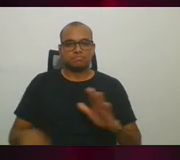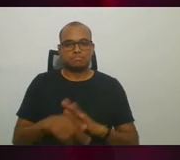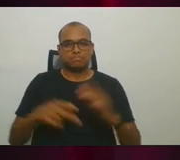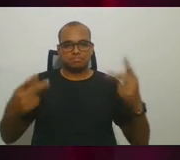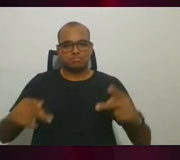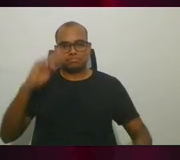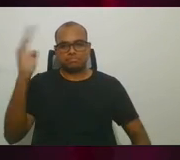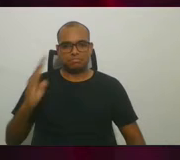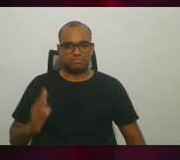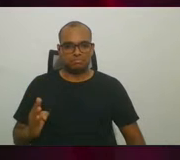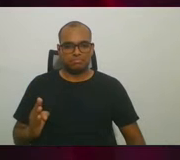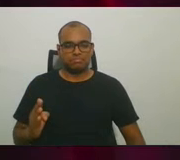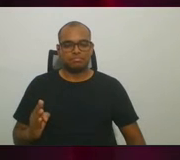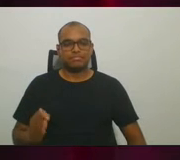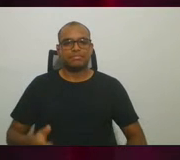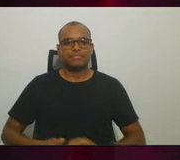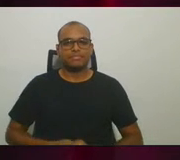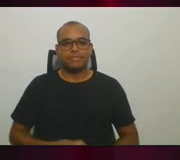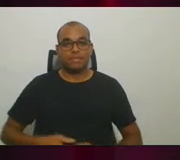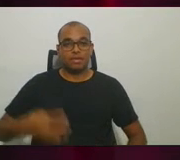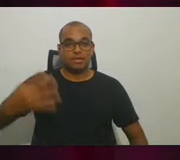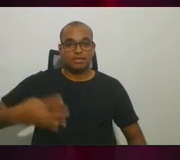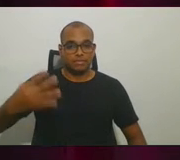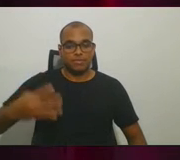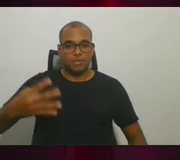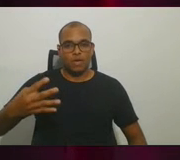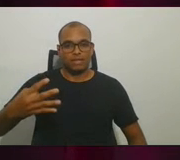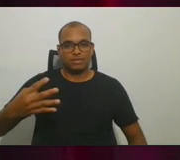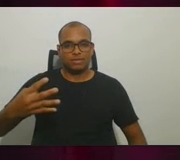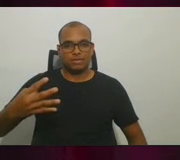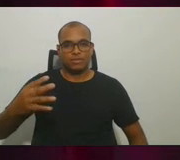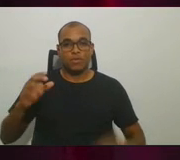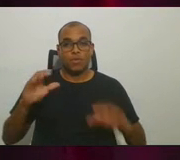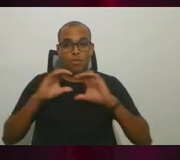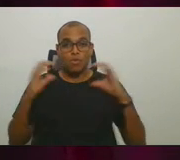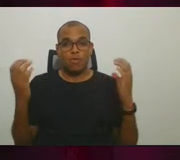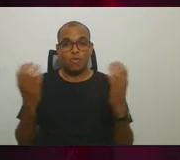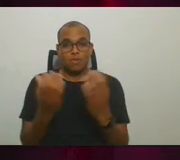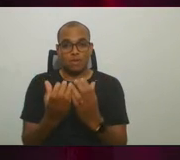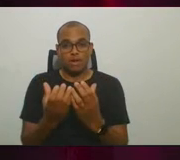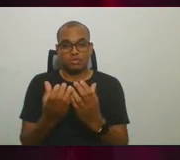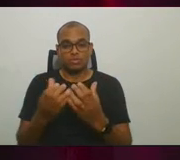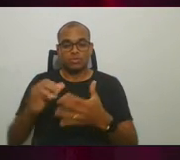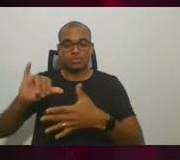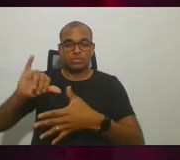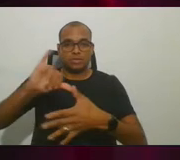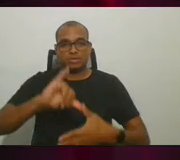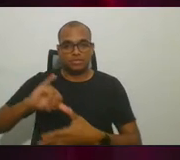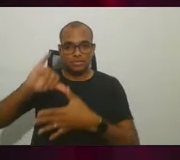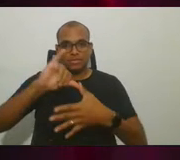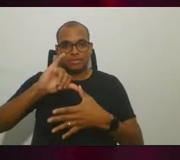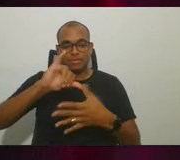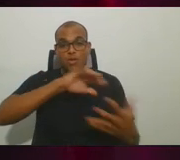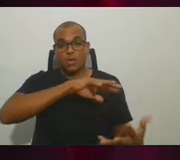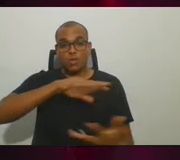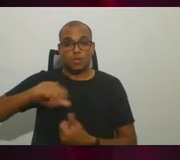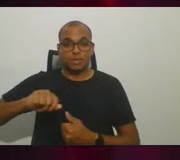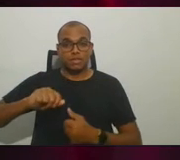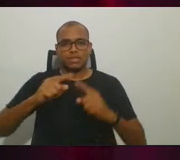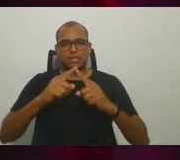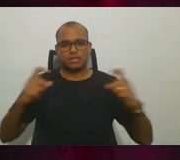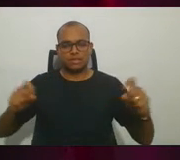sinais. A quarta edição do Congresso Ibero-Americano de Humanidades, Ciências e